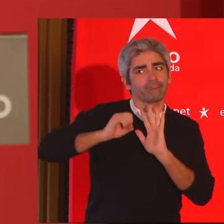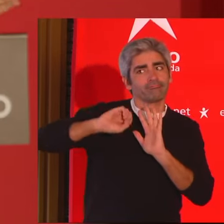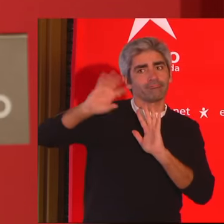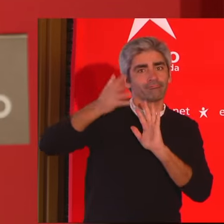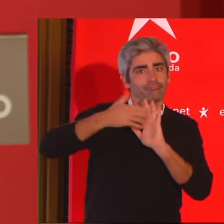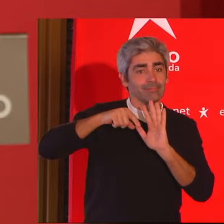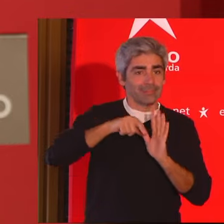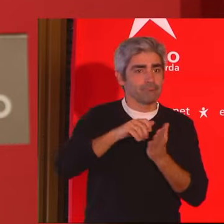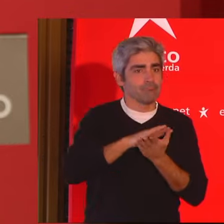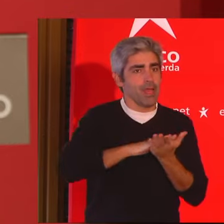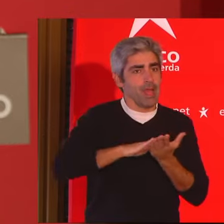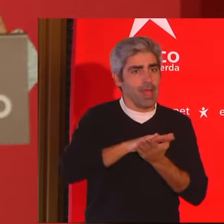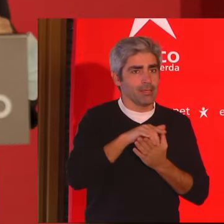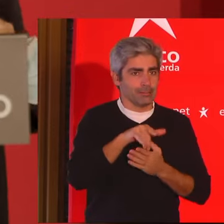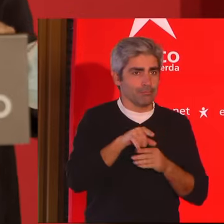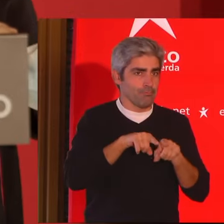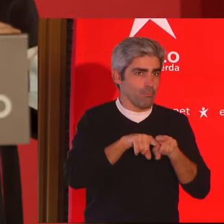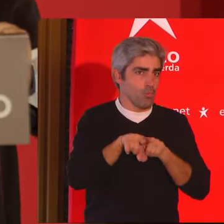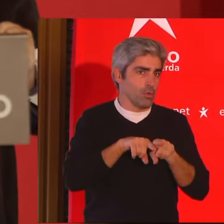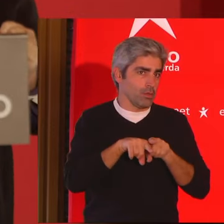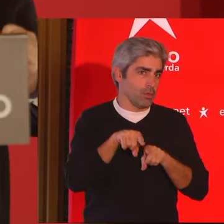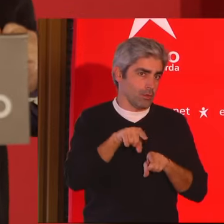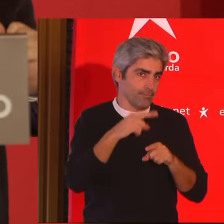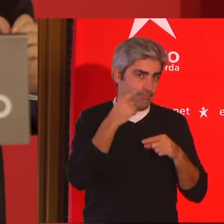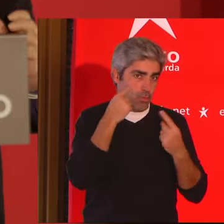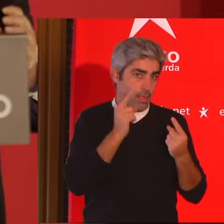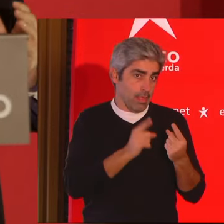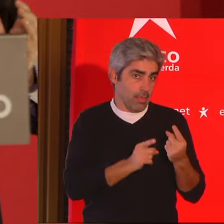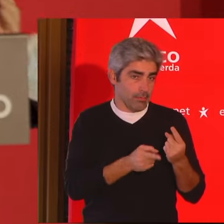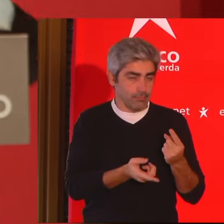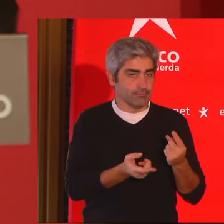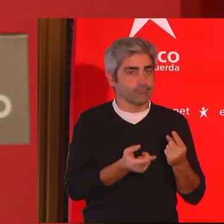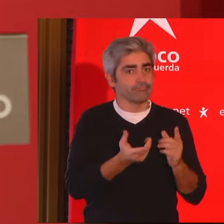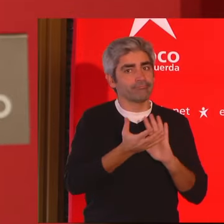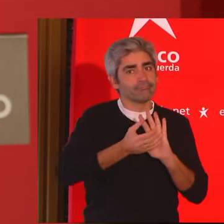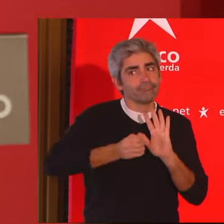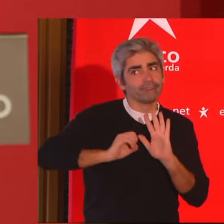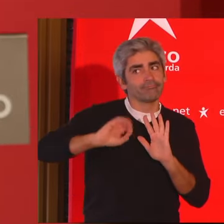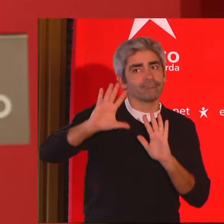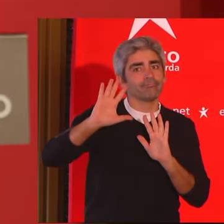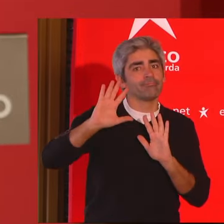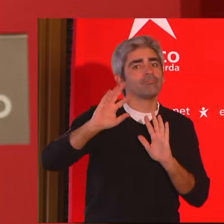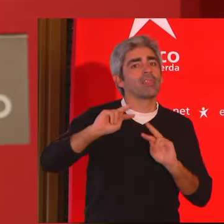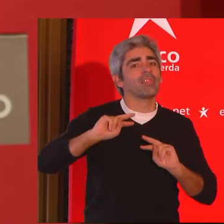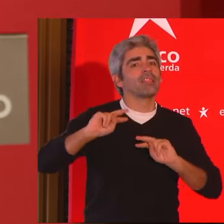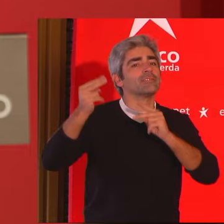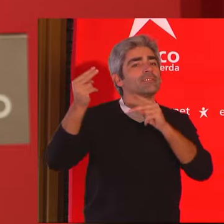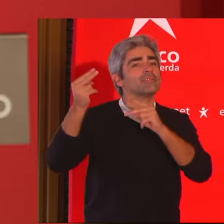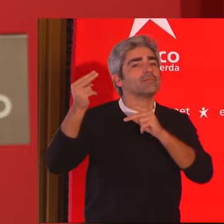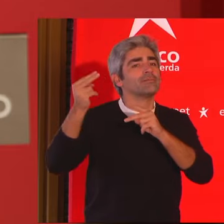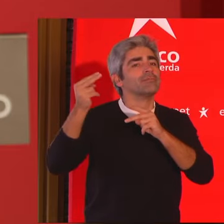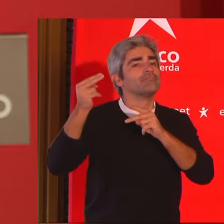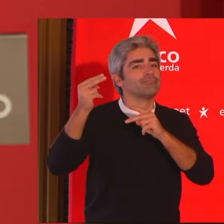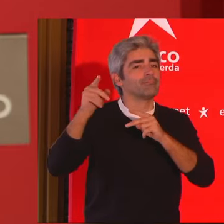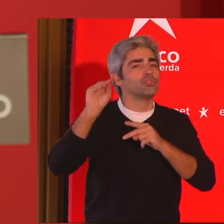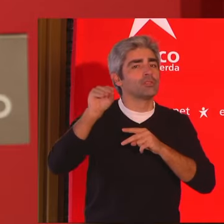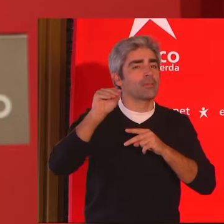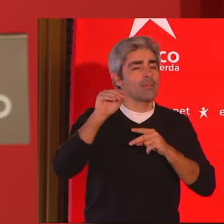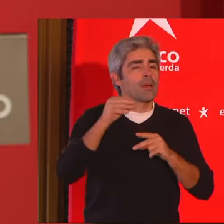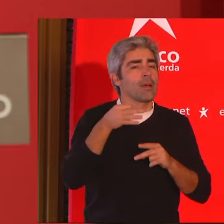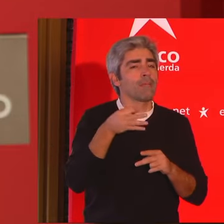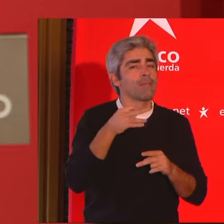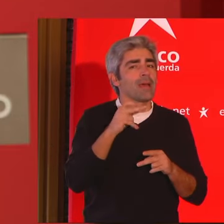base, portanto, das políticas públicas, para transferências para os chamados